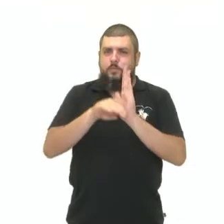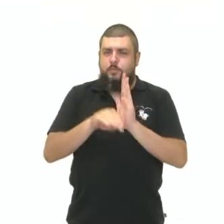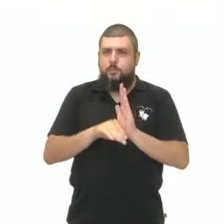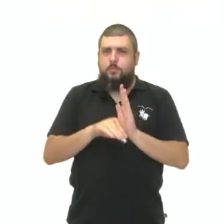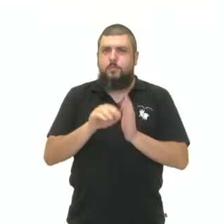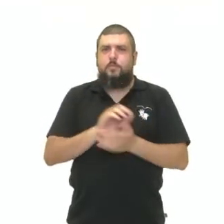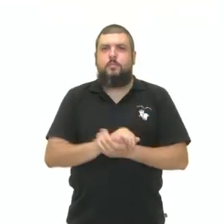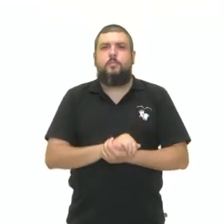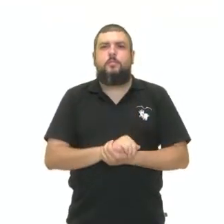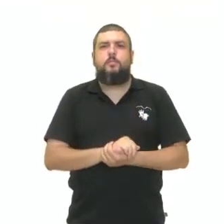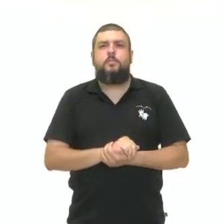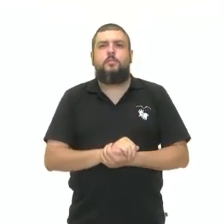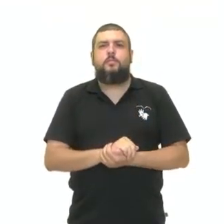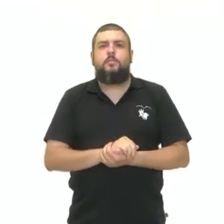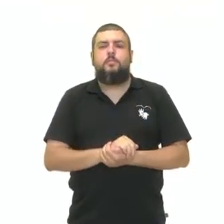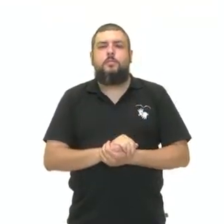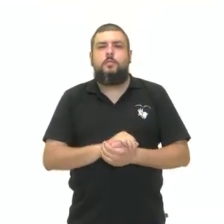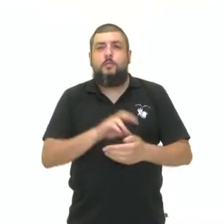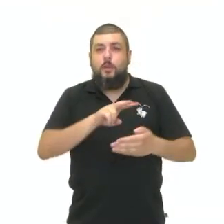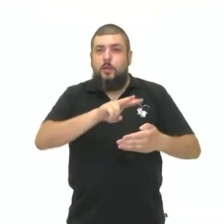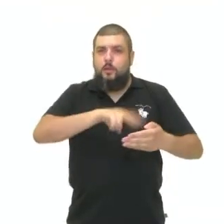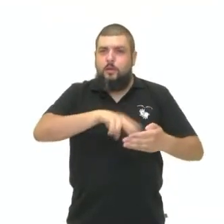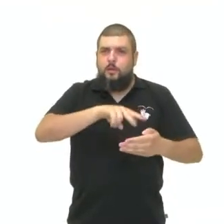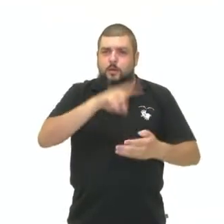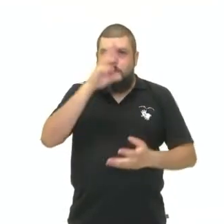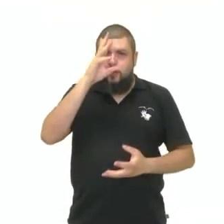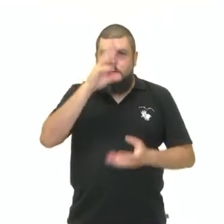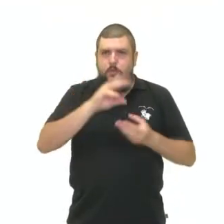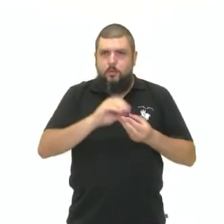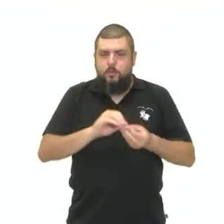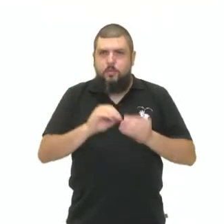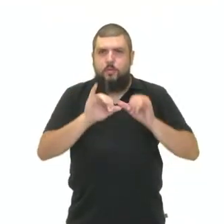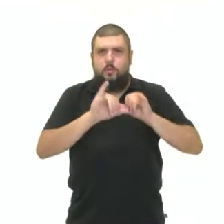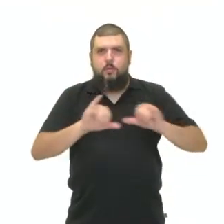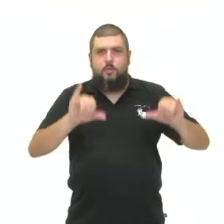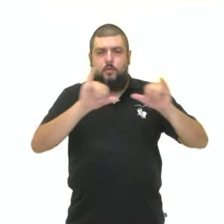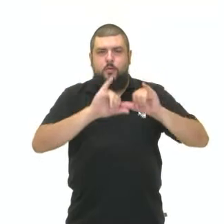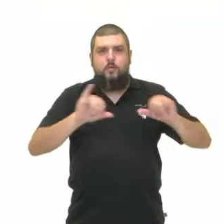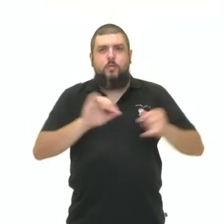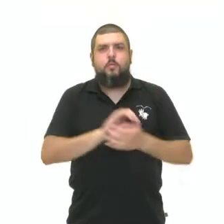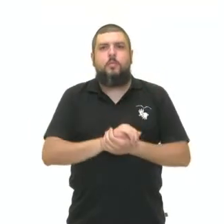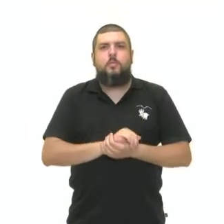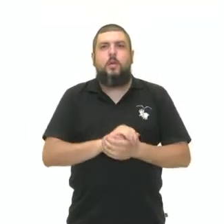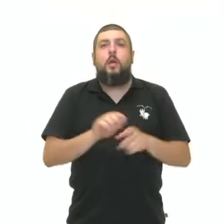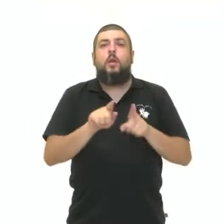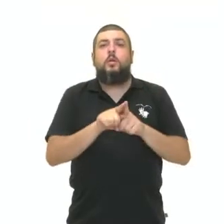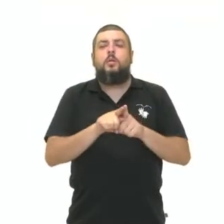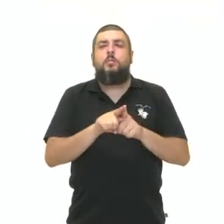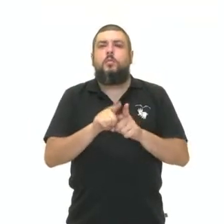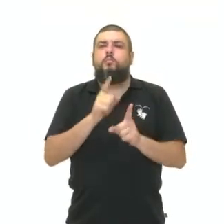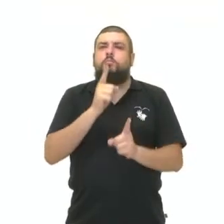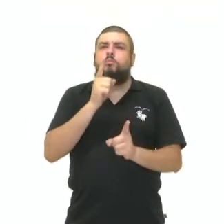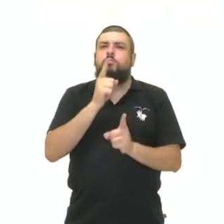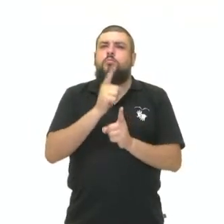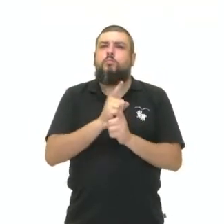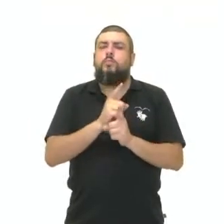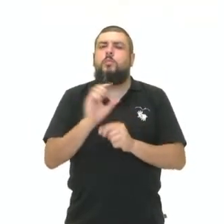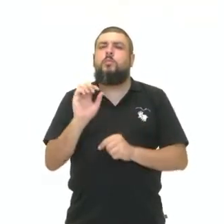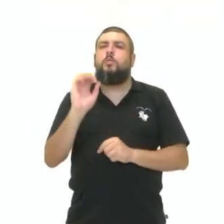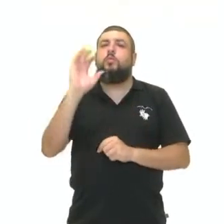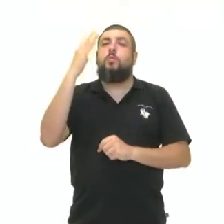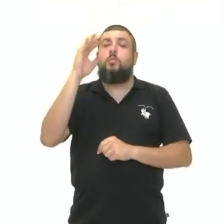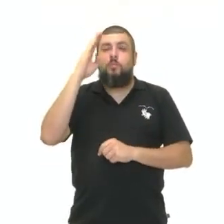são: ler e compreender o fragmento de uma notícia, identificar o fato central, suas principais circunstâncias